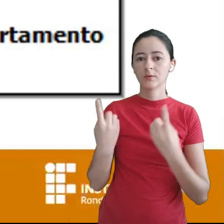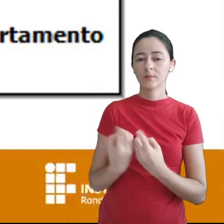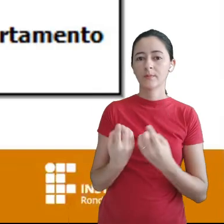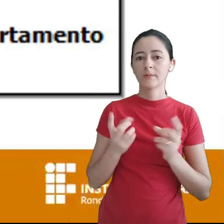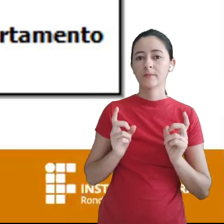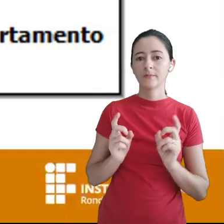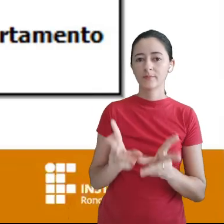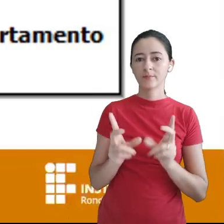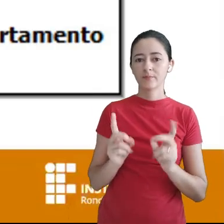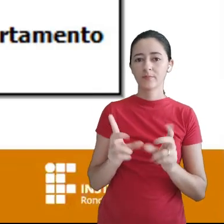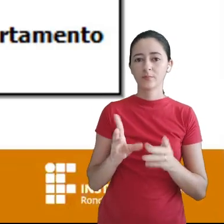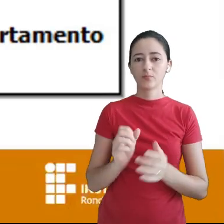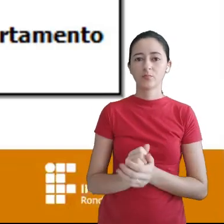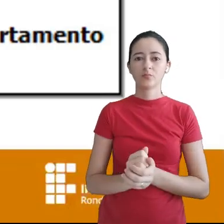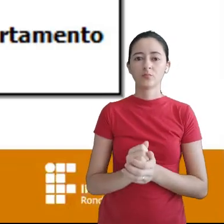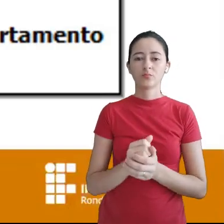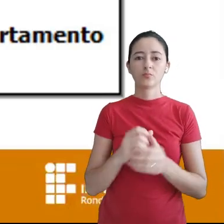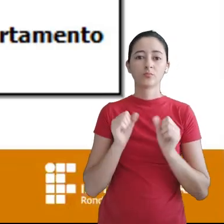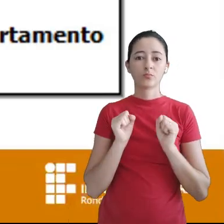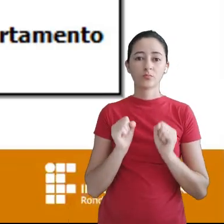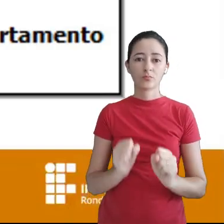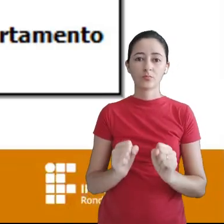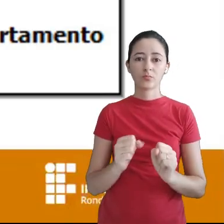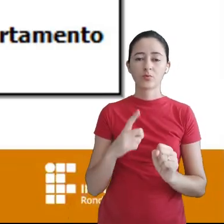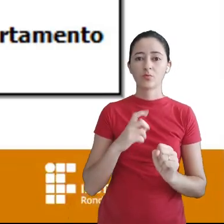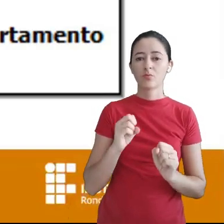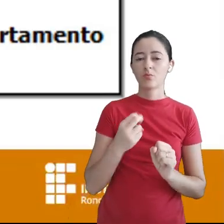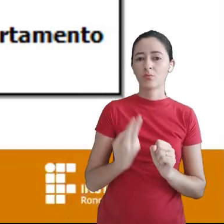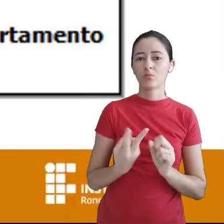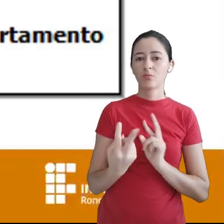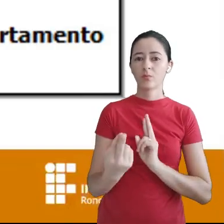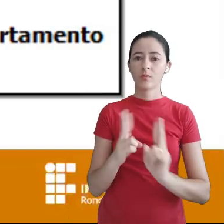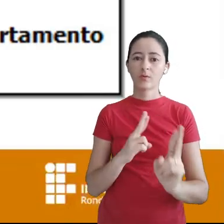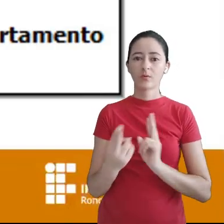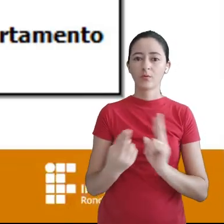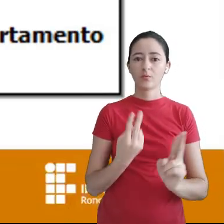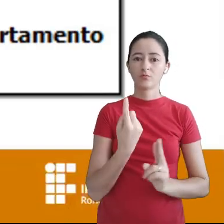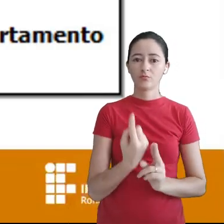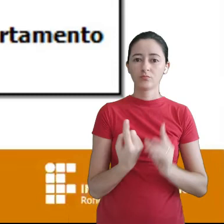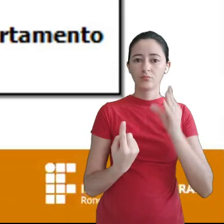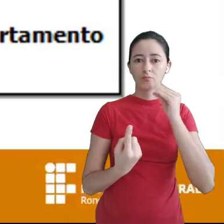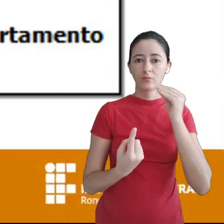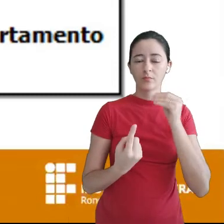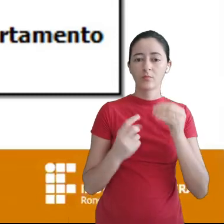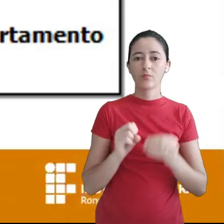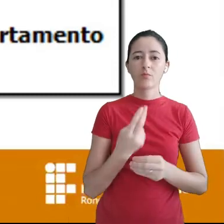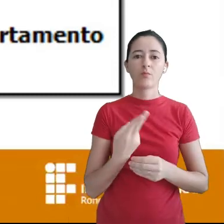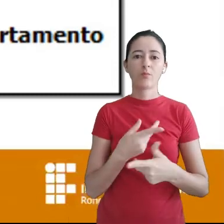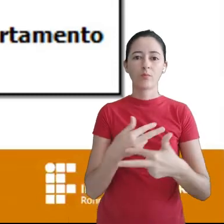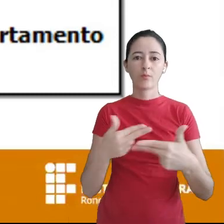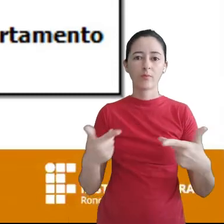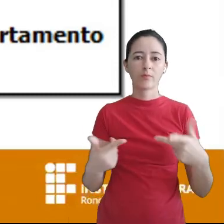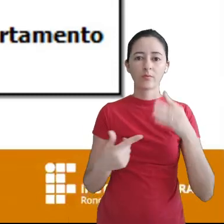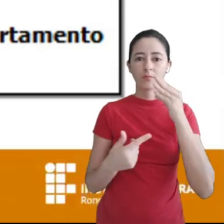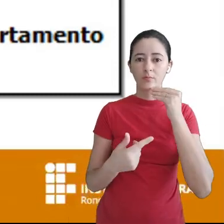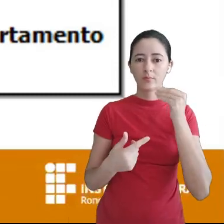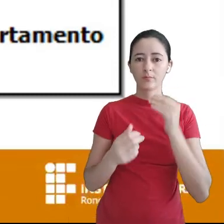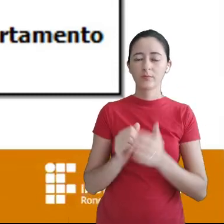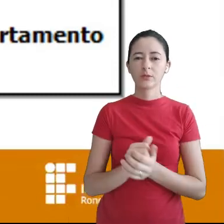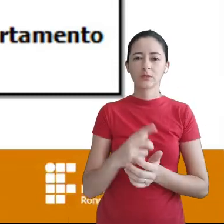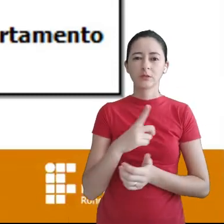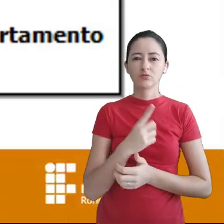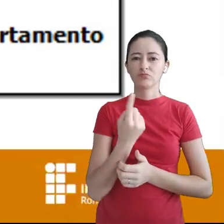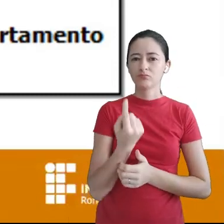Pergunta. Um departamento, o departamento de vendas, possui ou se relaciona a um funcionário